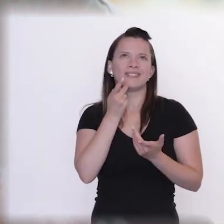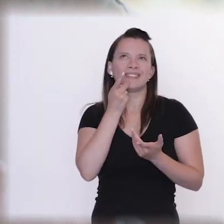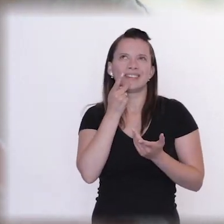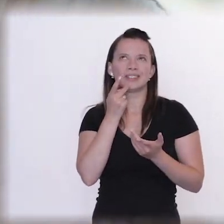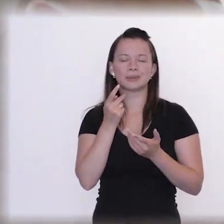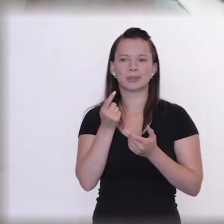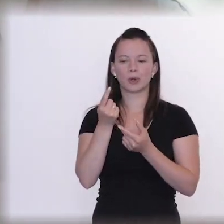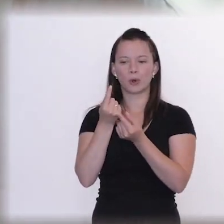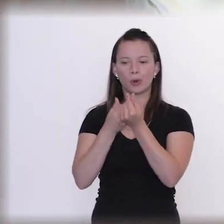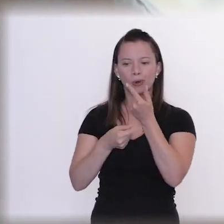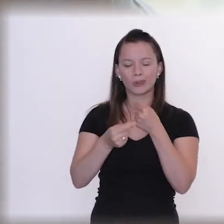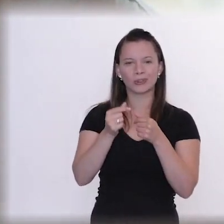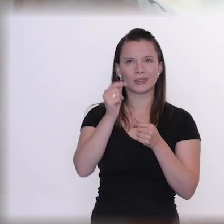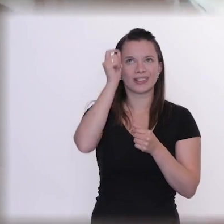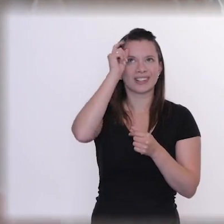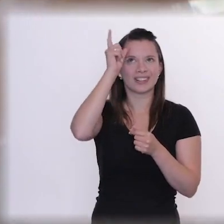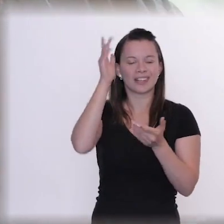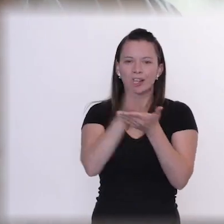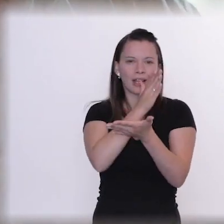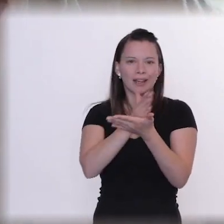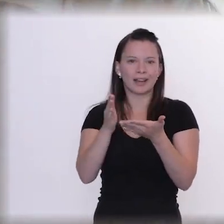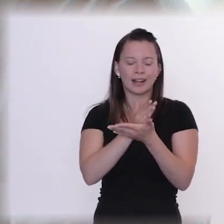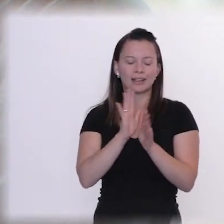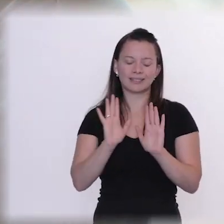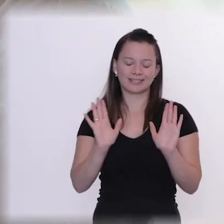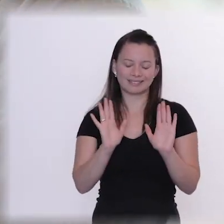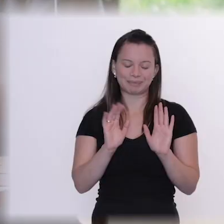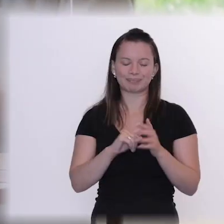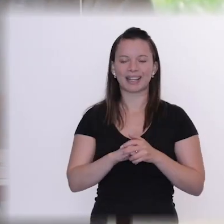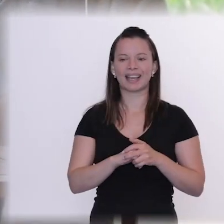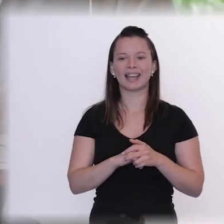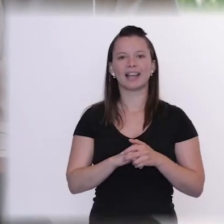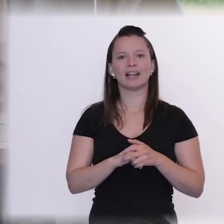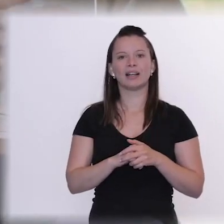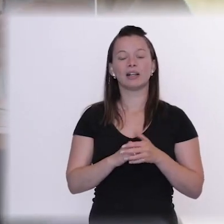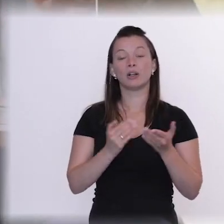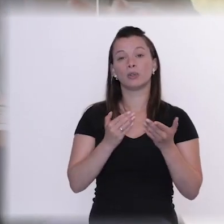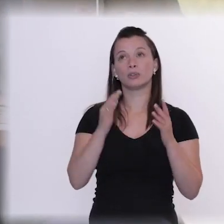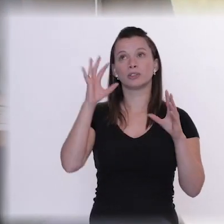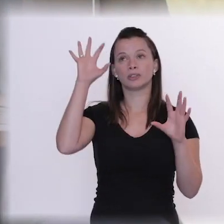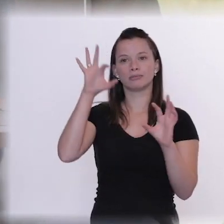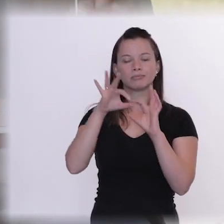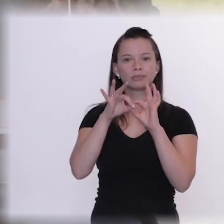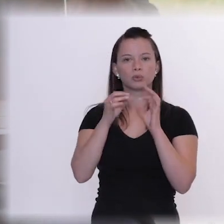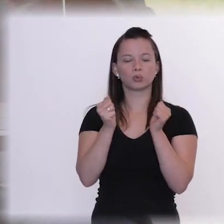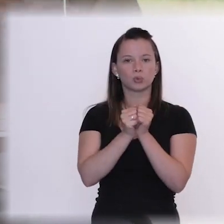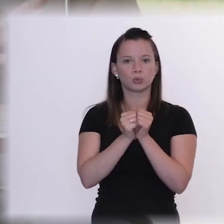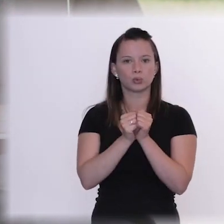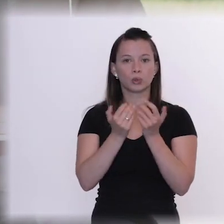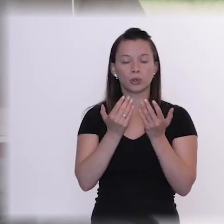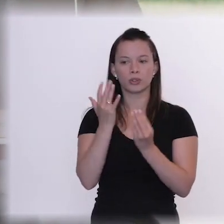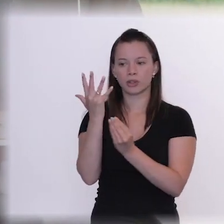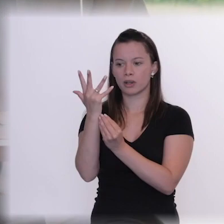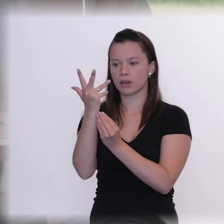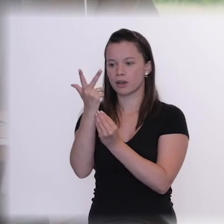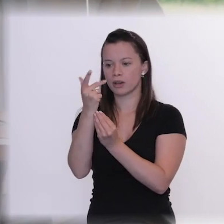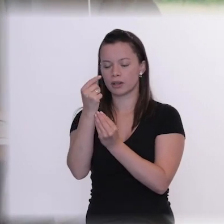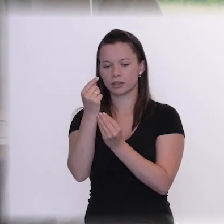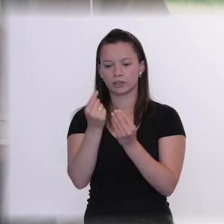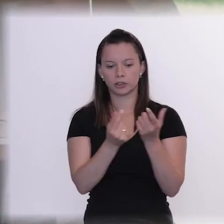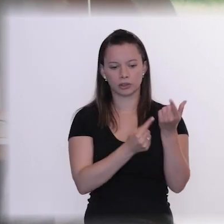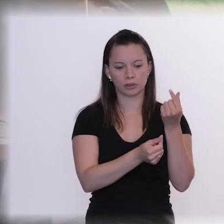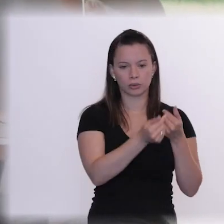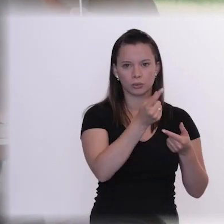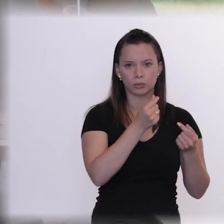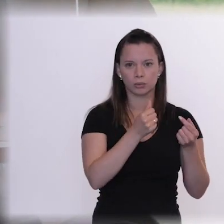econômico do cultural. A gente aprendeu a fazer certo. isso, né? Ou eu olho o econômico ou olho o cultural. Eu acho que não tem expressão econômica que não tem uma forma cultural que está ali, e